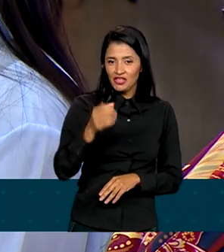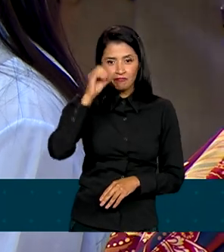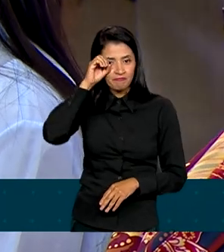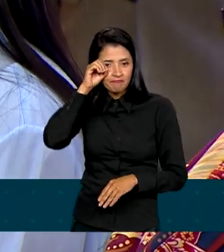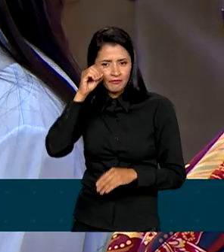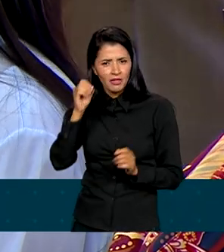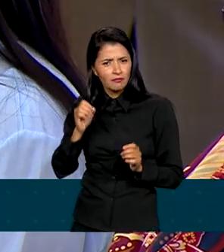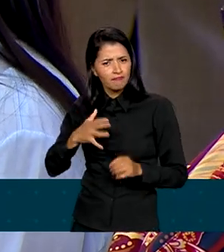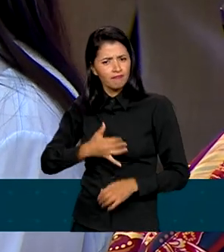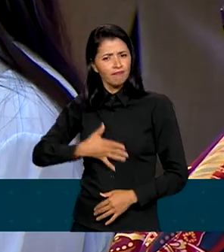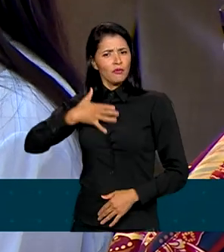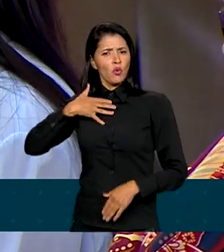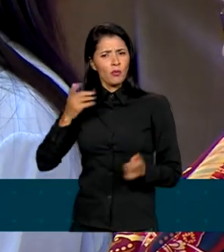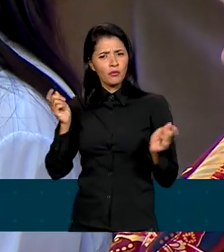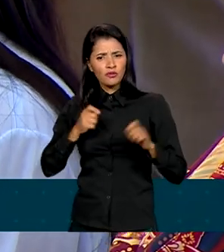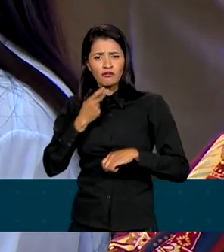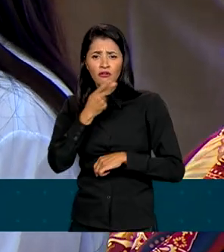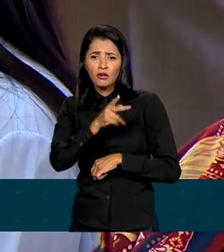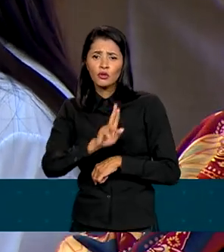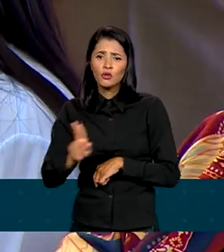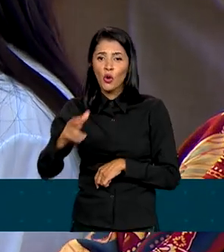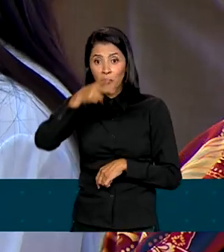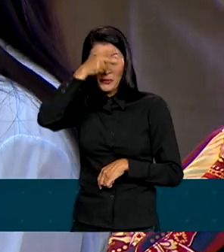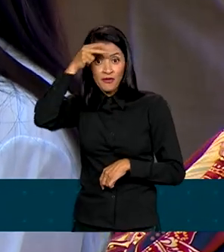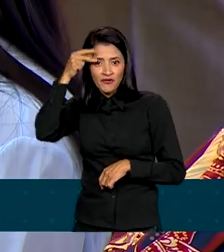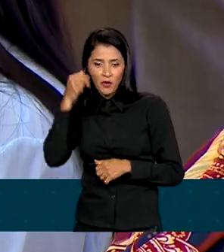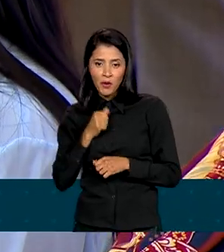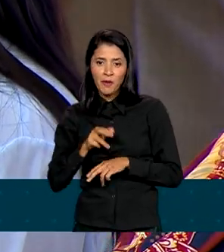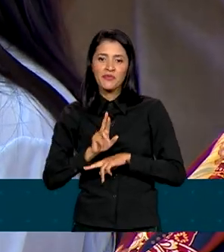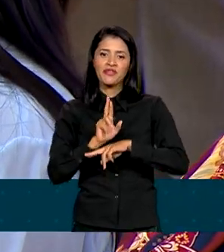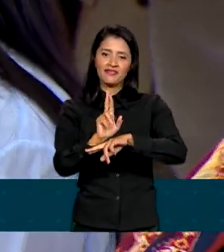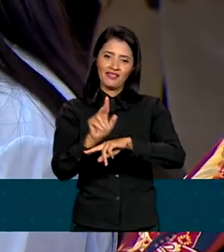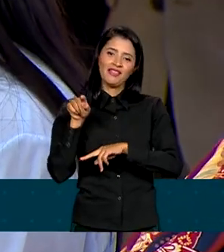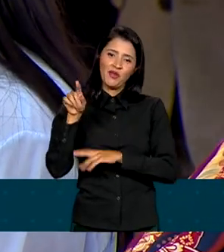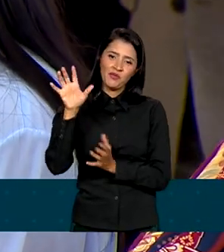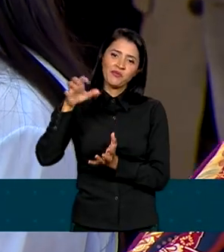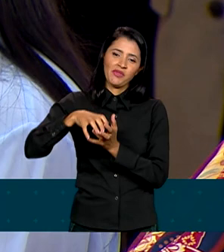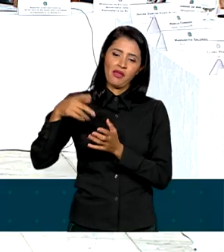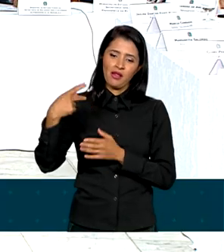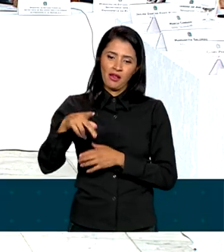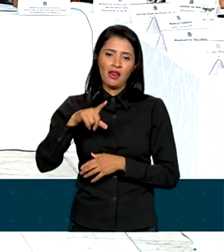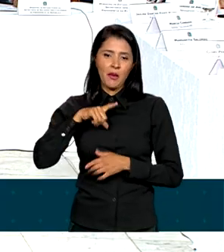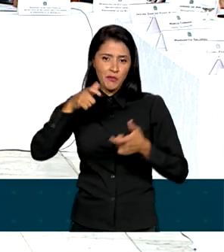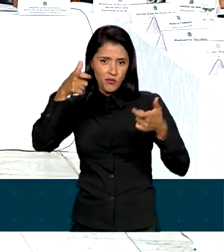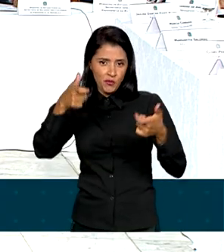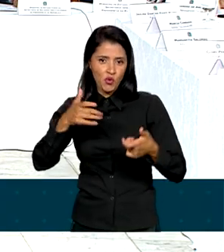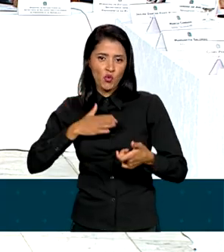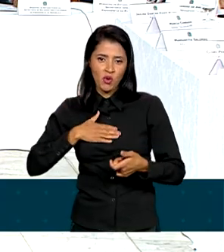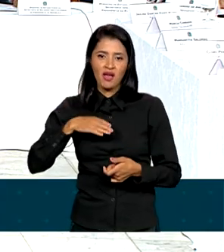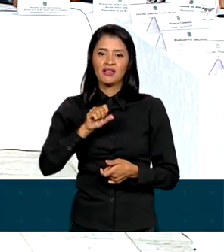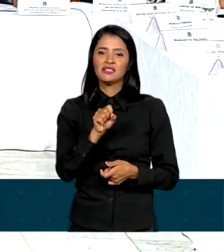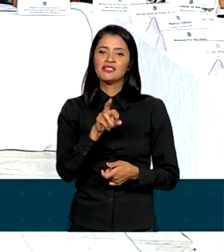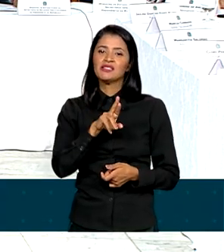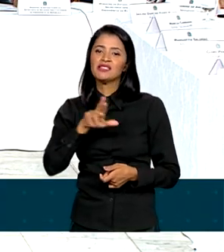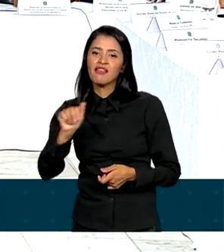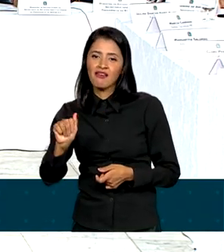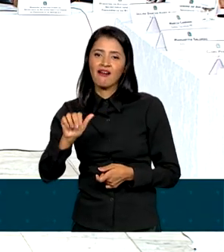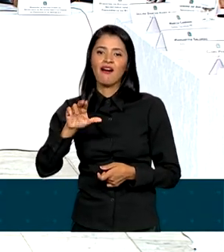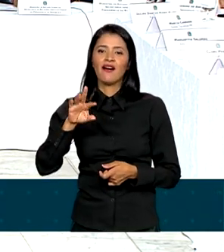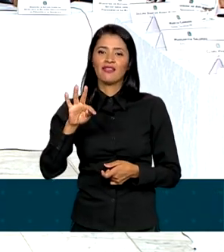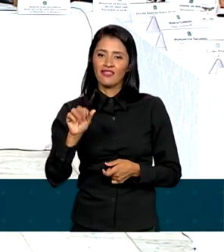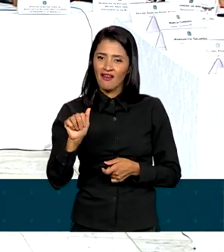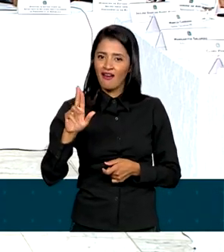falando em nome dos prefeitos de Pernambuco, principalmente da minha querida amada Serra Talhada. Que honra estar